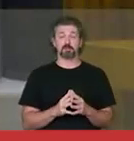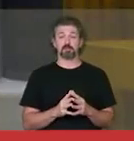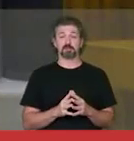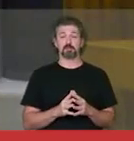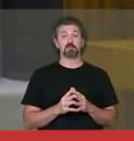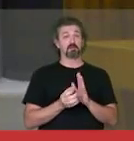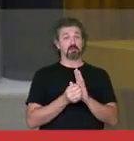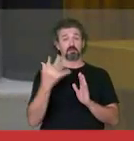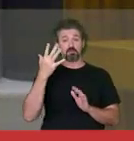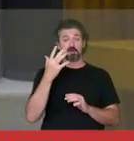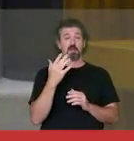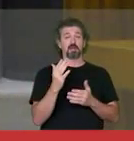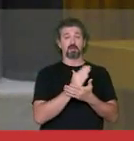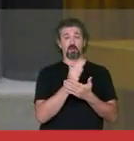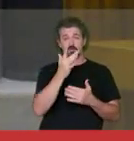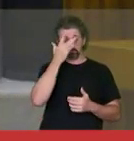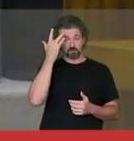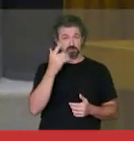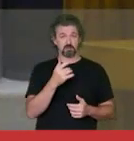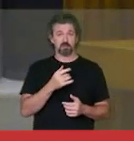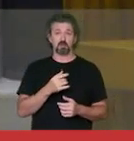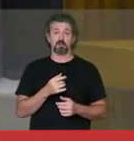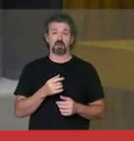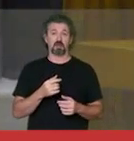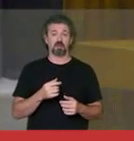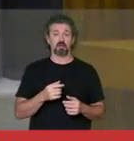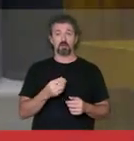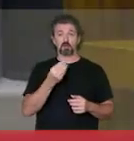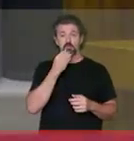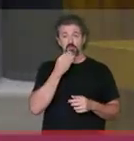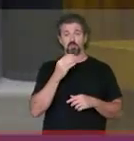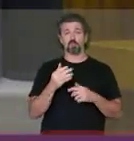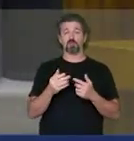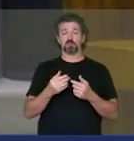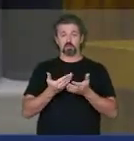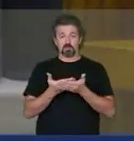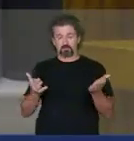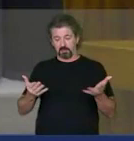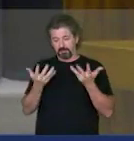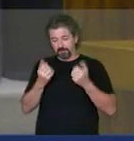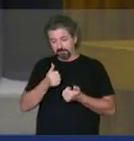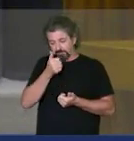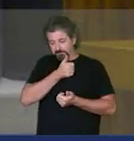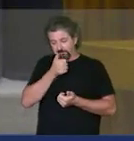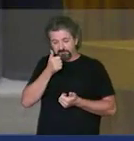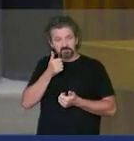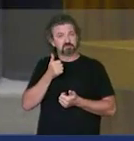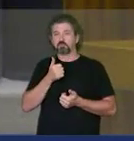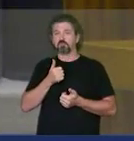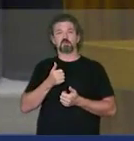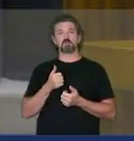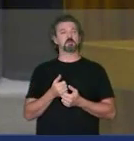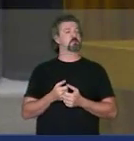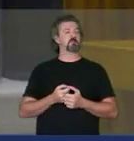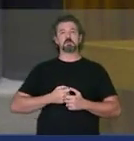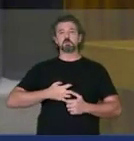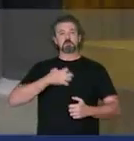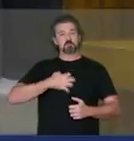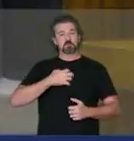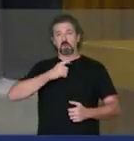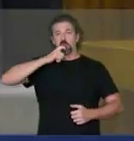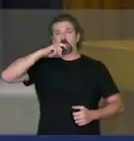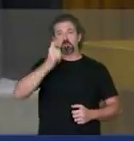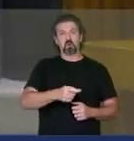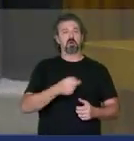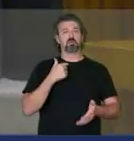muitos ainda, ao invés de lamber as feridas da derrota, conspiram para impedir que a democracia